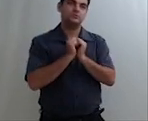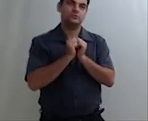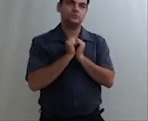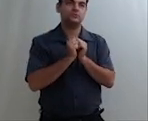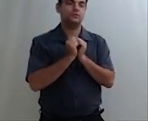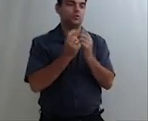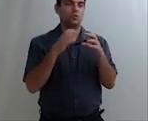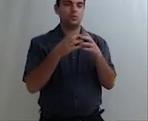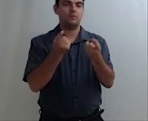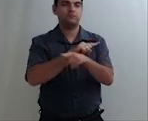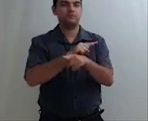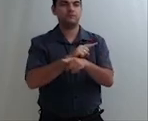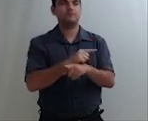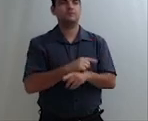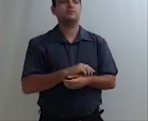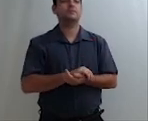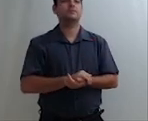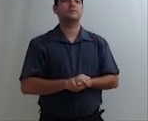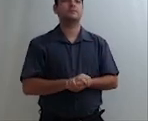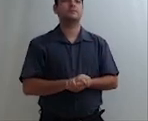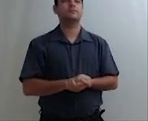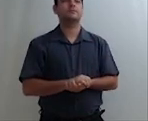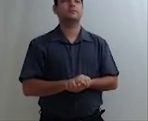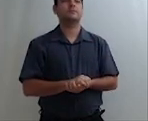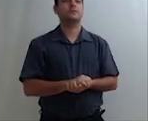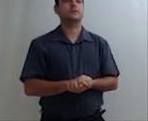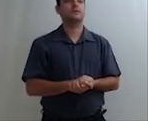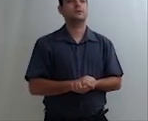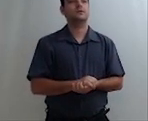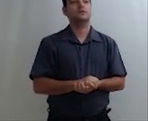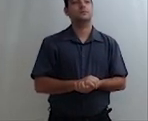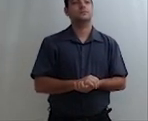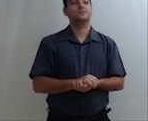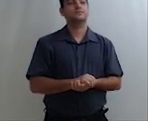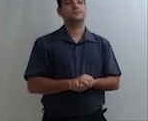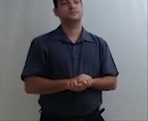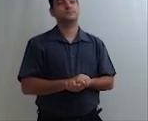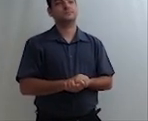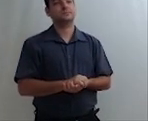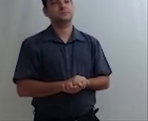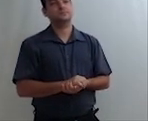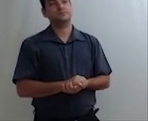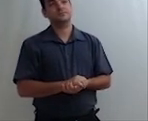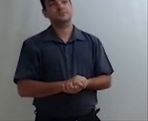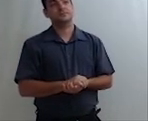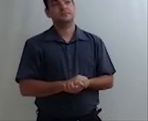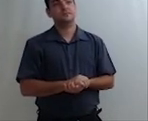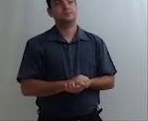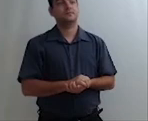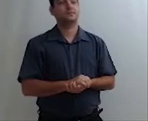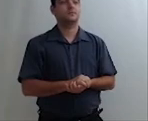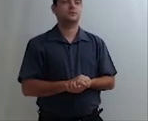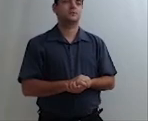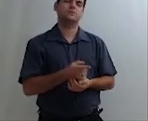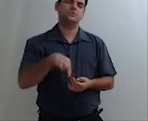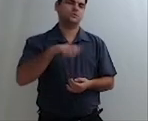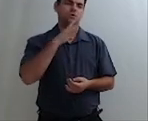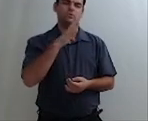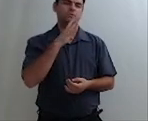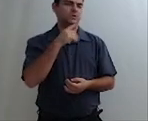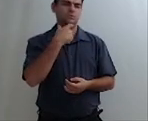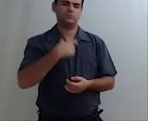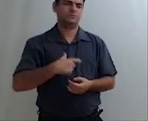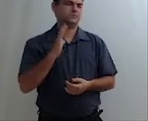ministro Sebastião volto eu a seguir Eh meu entendimento já é conhecido e eu